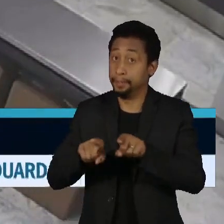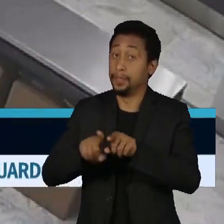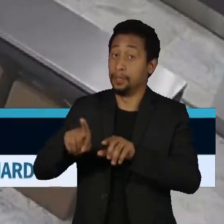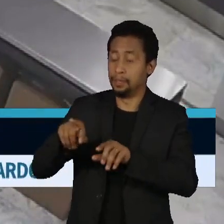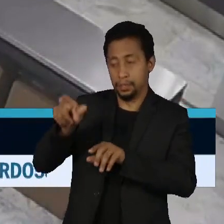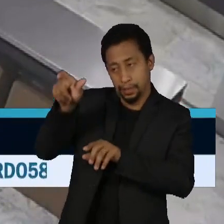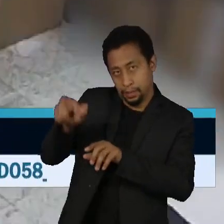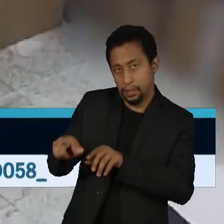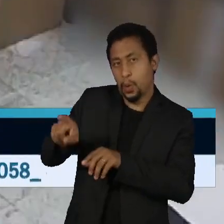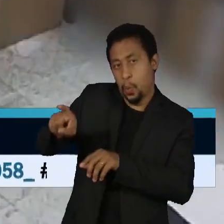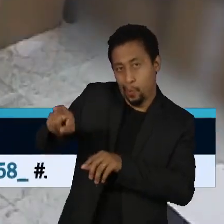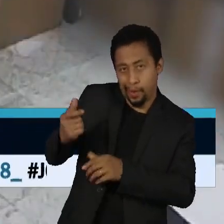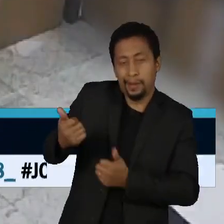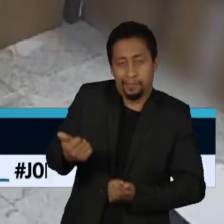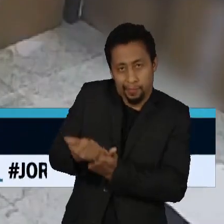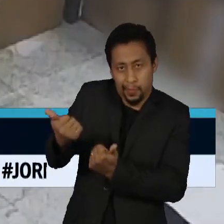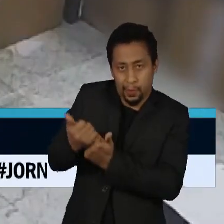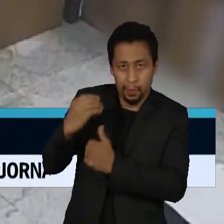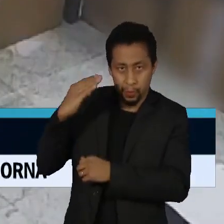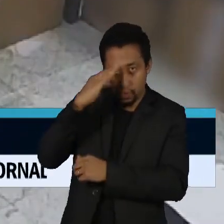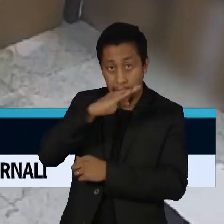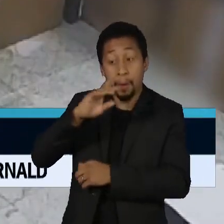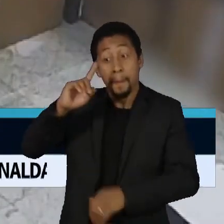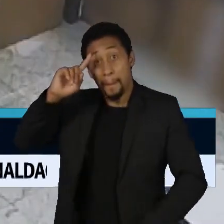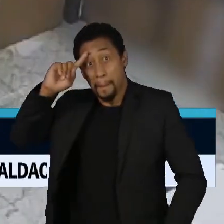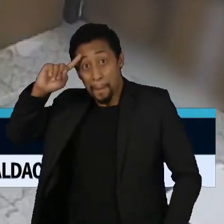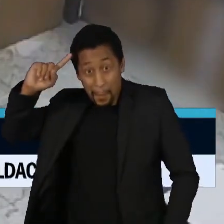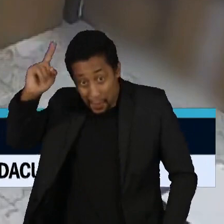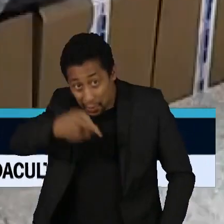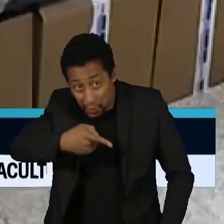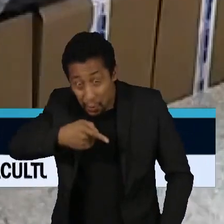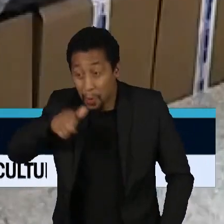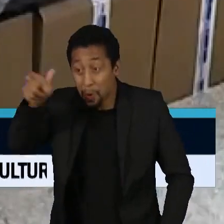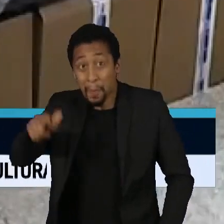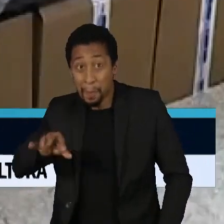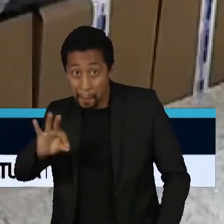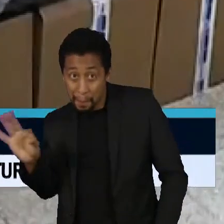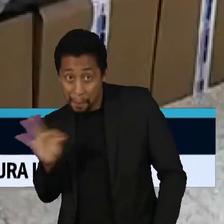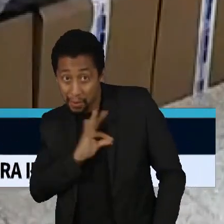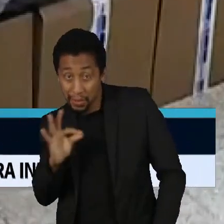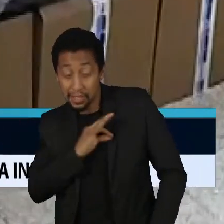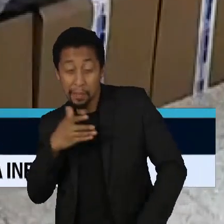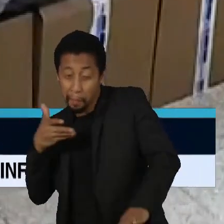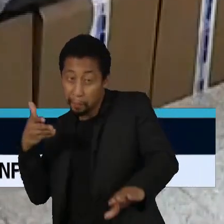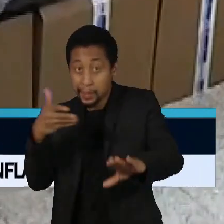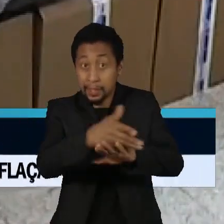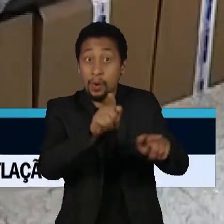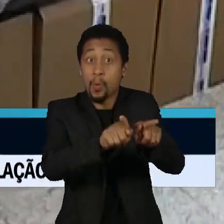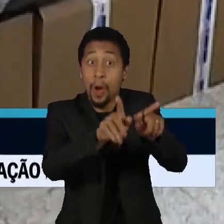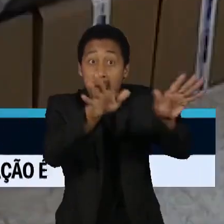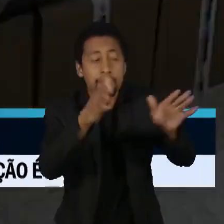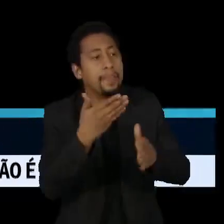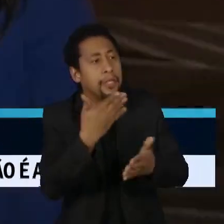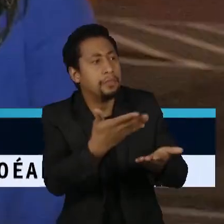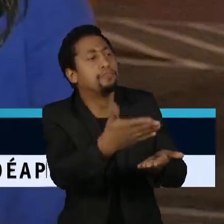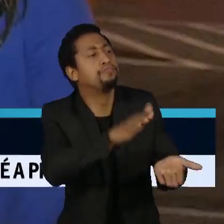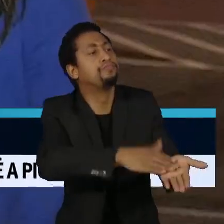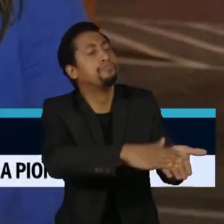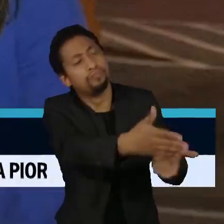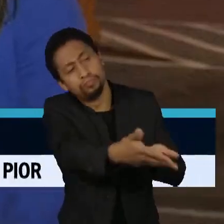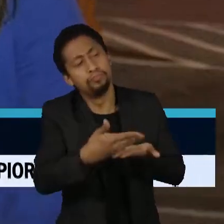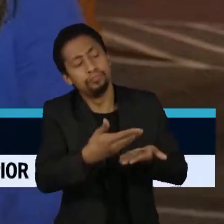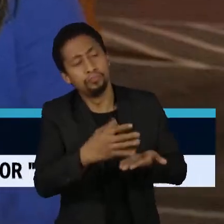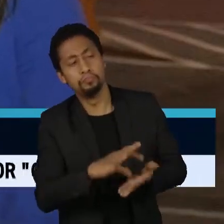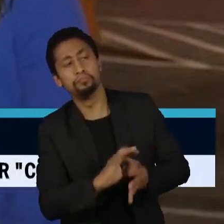que enviou um segundo militar ao escritório da Receita na Grande São Paulo para pressionar a liberação das joias. Para